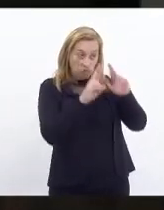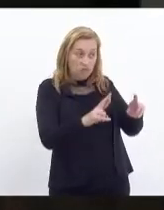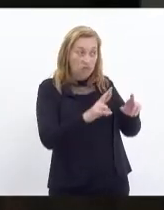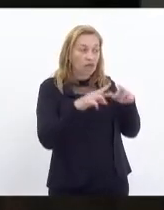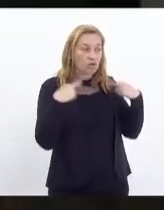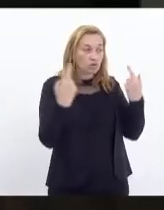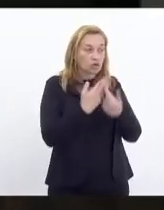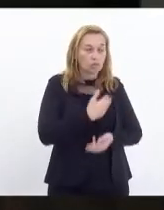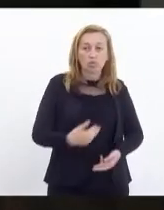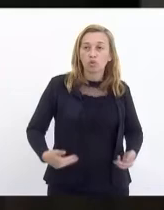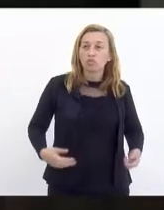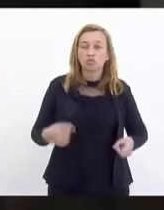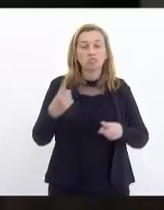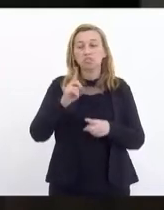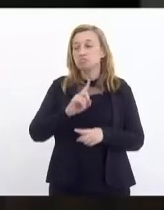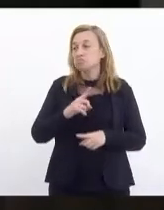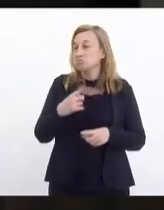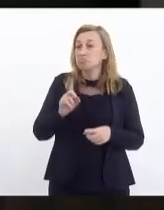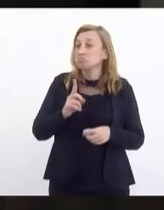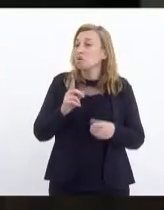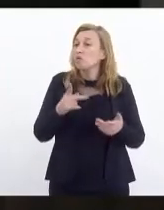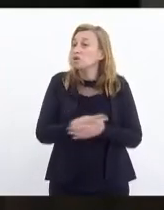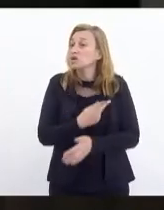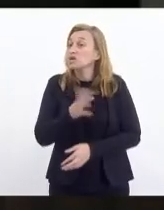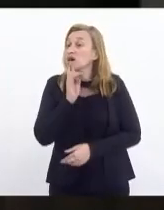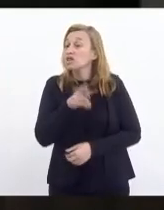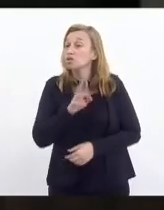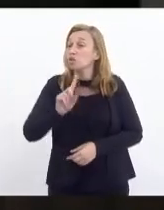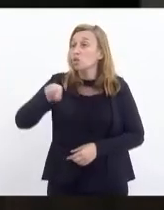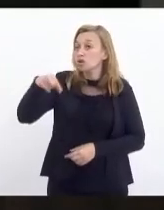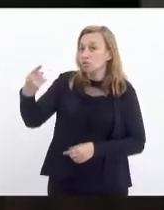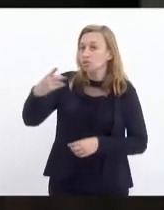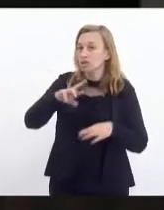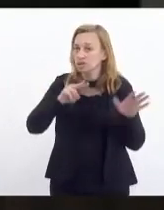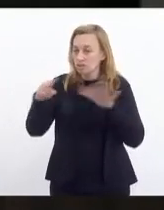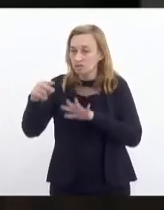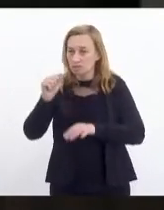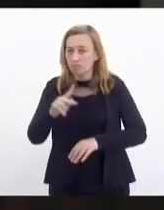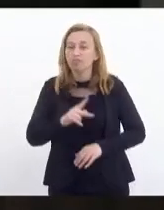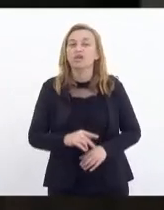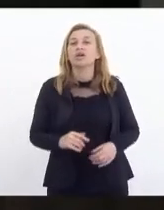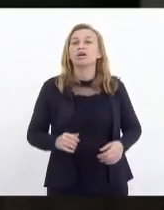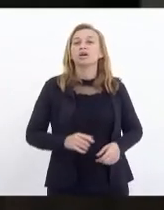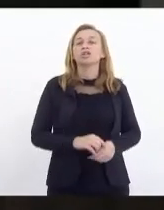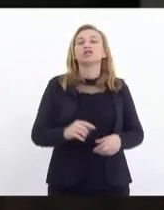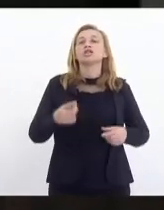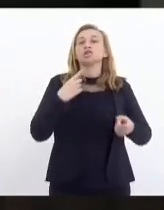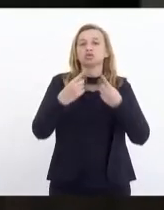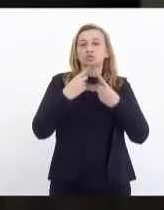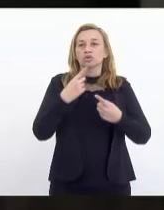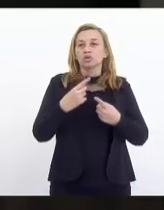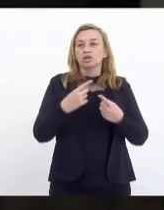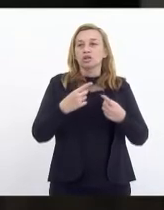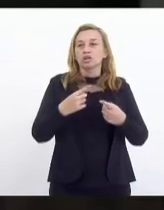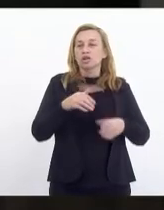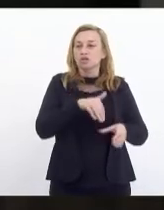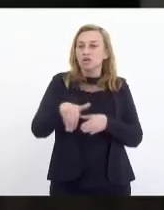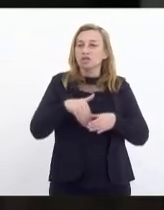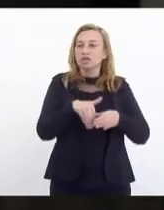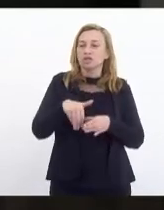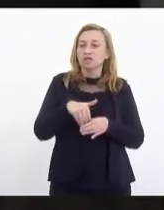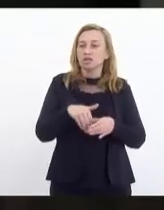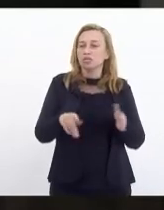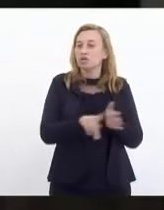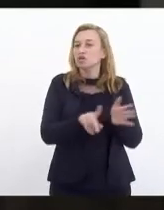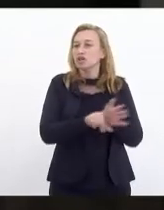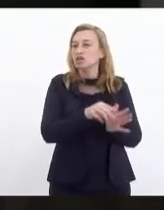audiência pública, por que não aconteceu, ou se volta na próxima semana. Em regime de urgência, em votação, discussão única,